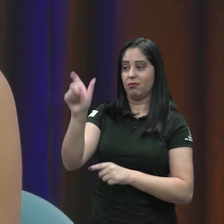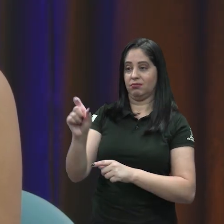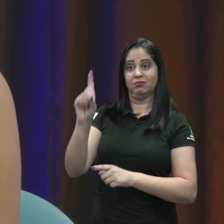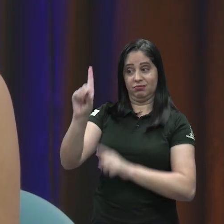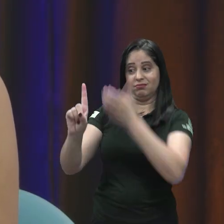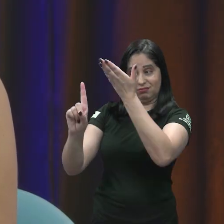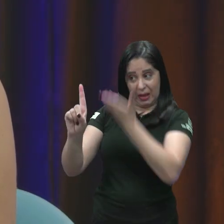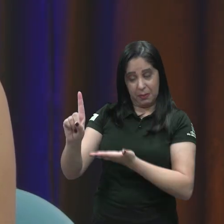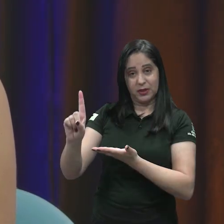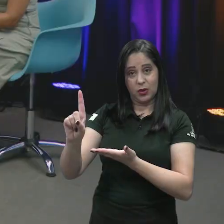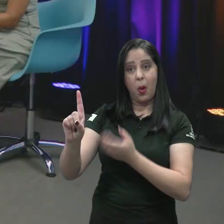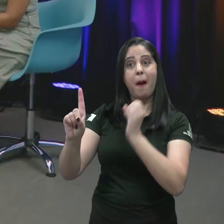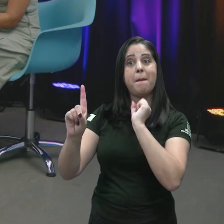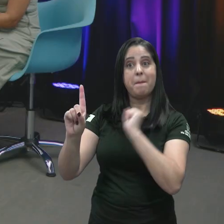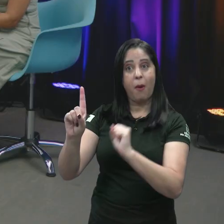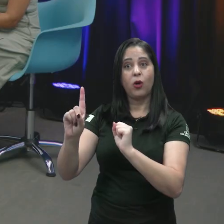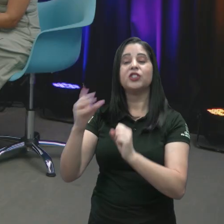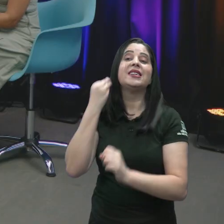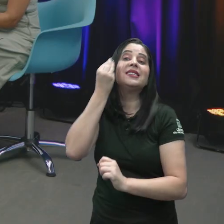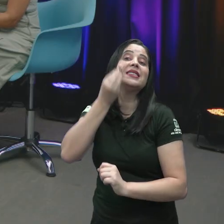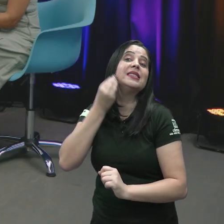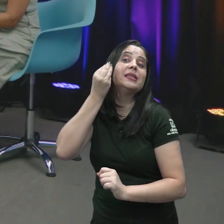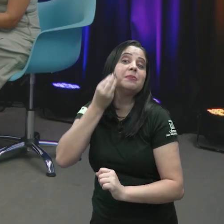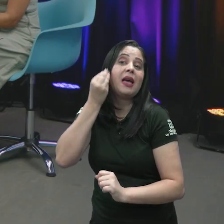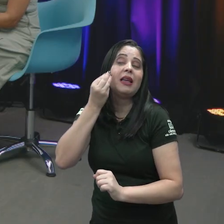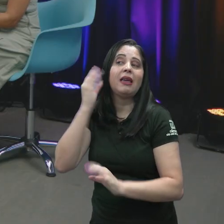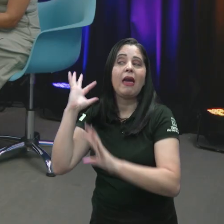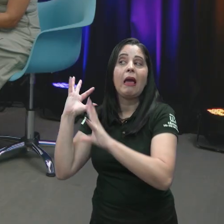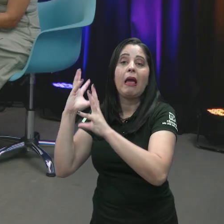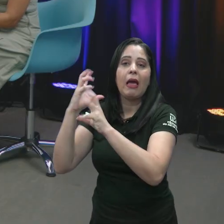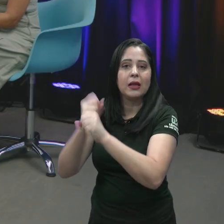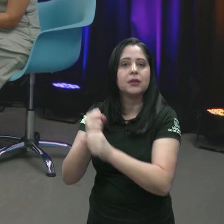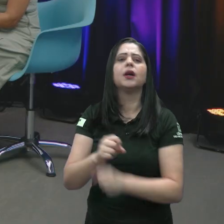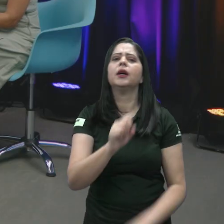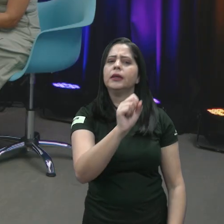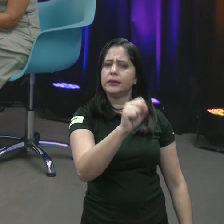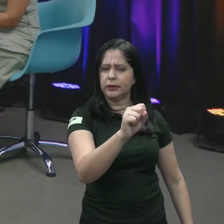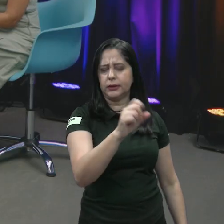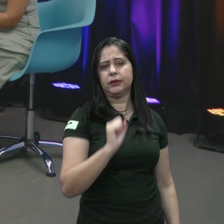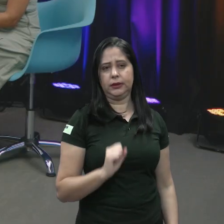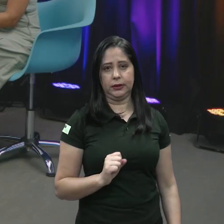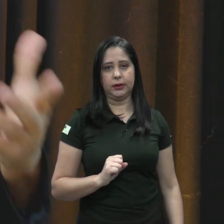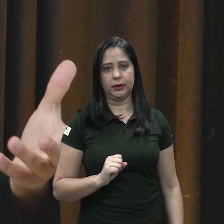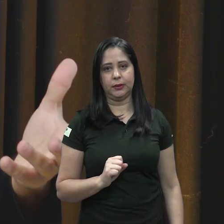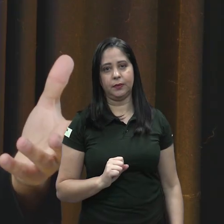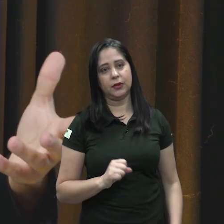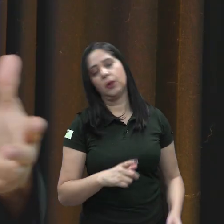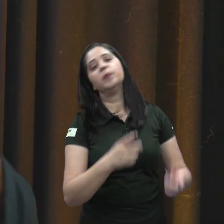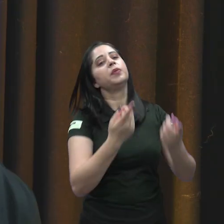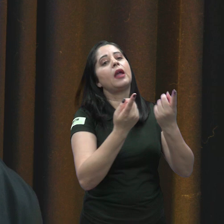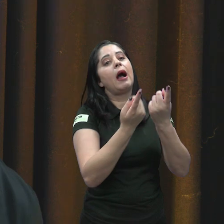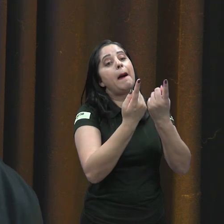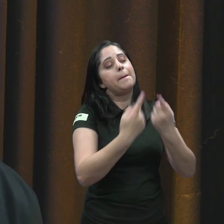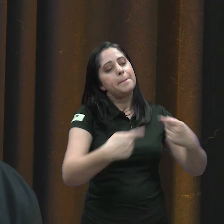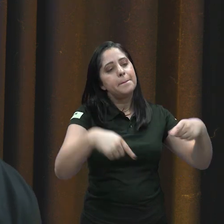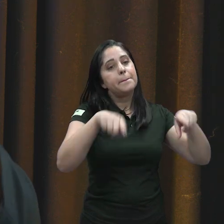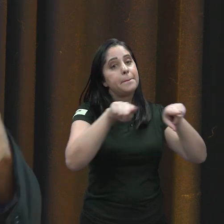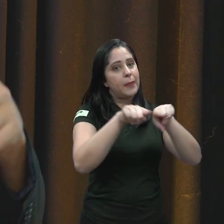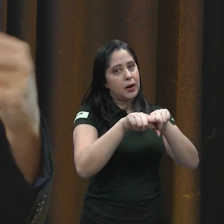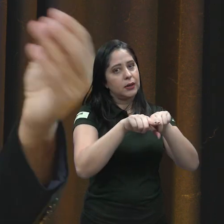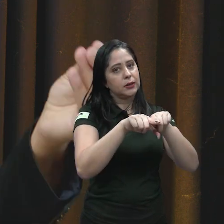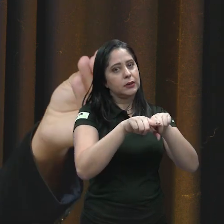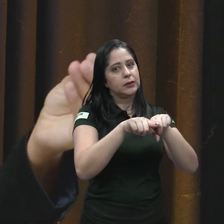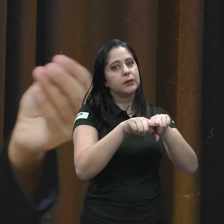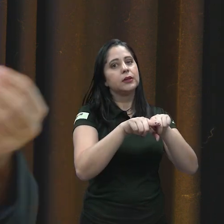suas habilidades aí, né? Exatamente, exatamente. A parceria, ela acaba, querendo ou não, ela é paga, né? Se você parar para pensar,